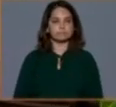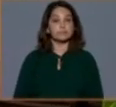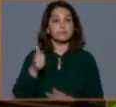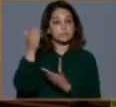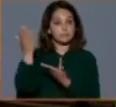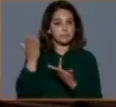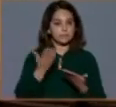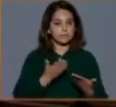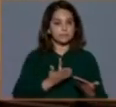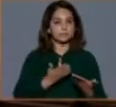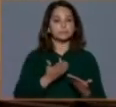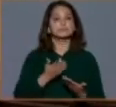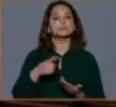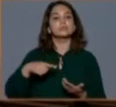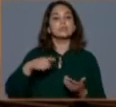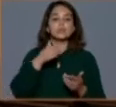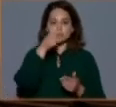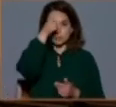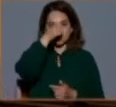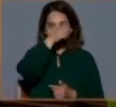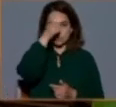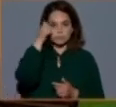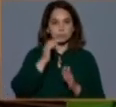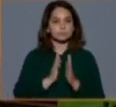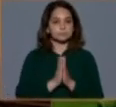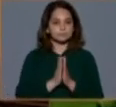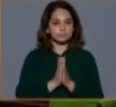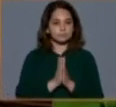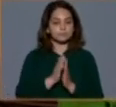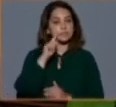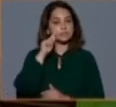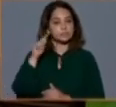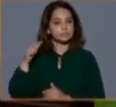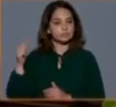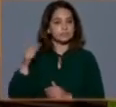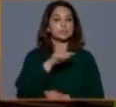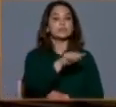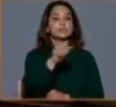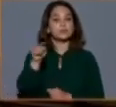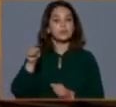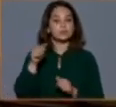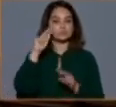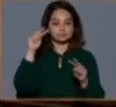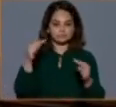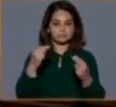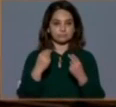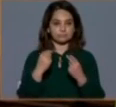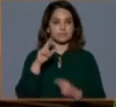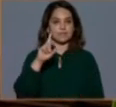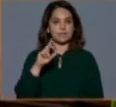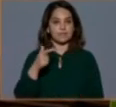Bem-vindos à nossa celebração do domingo, especialmente vós que nos acompanhais pela transmissão da